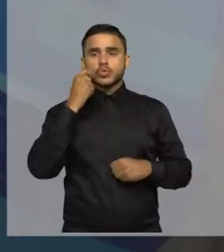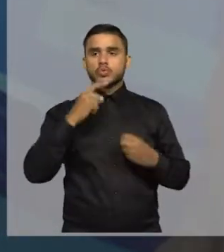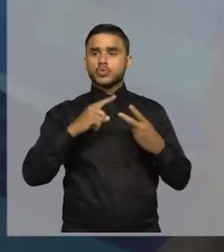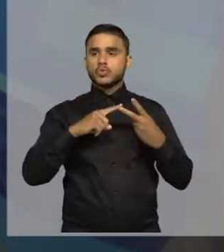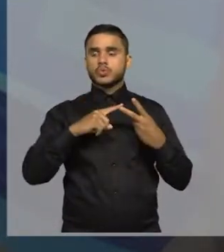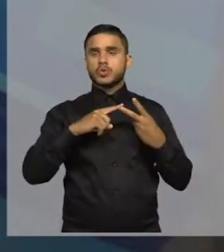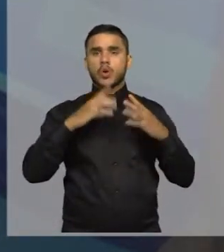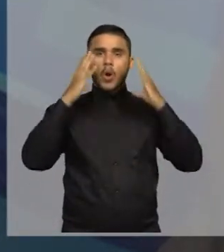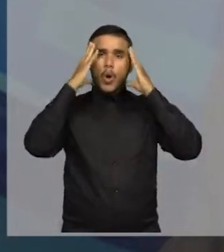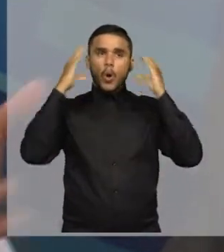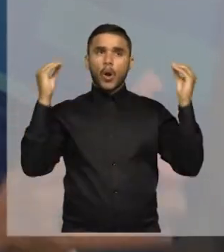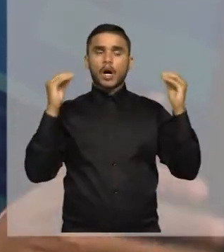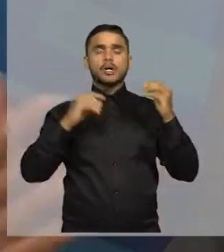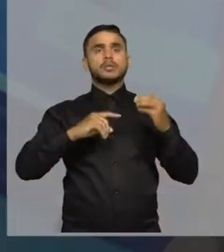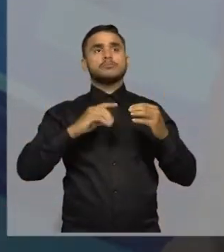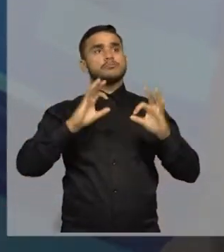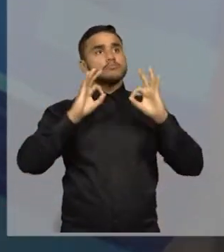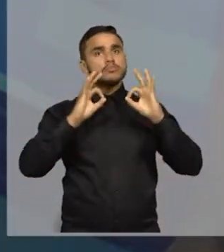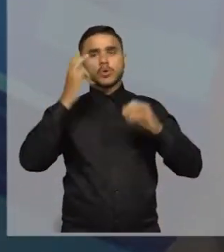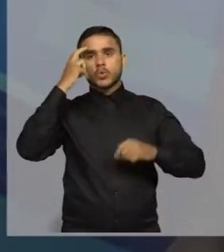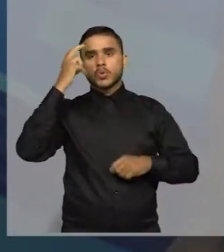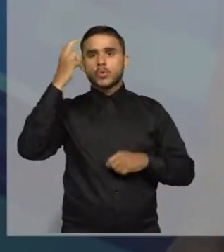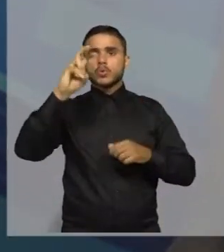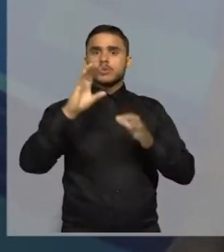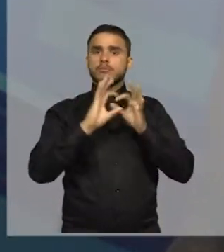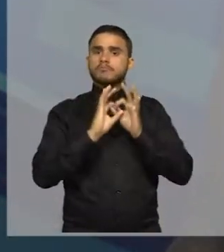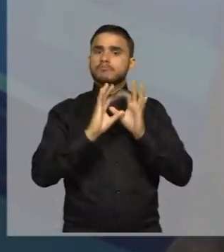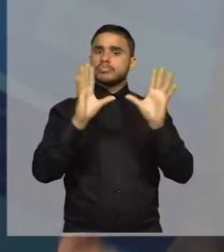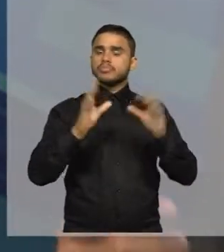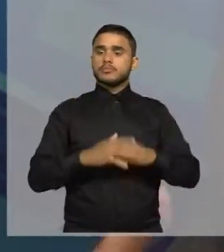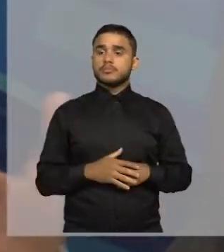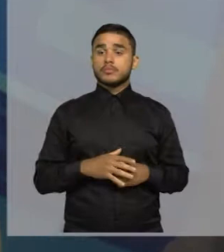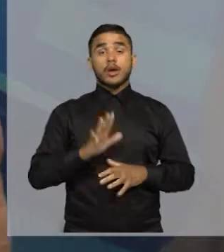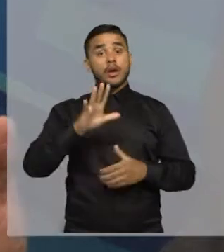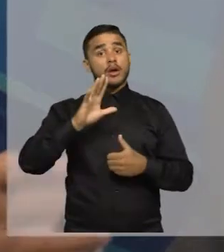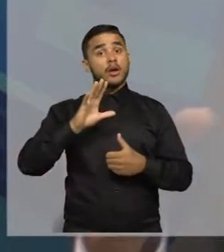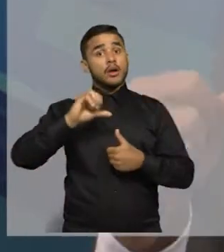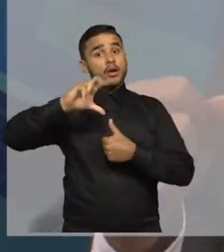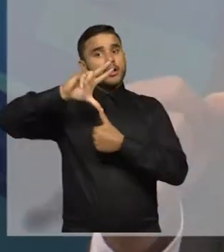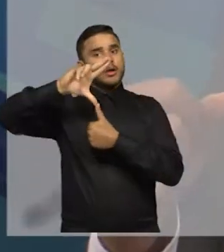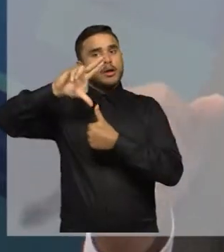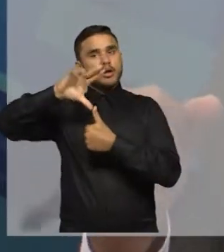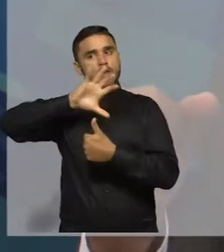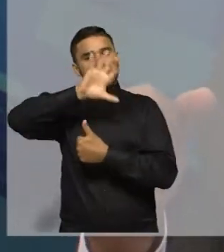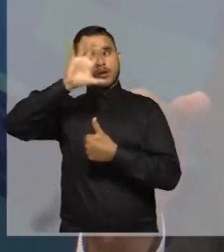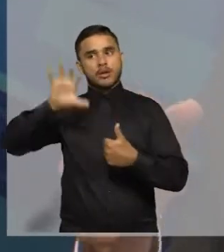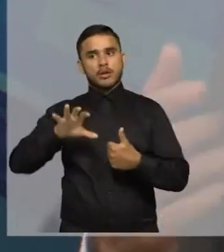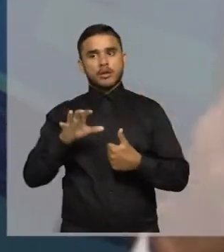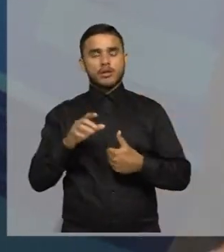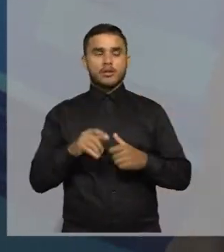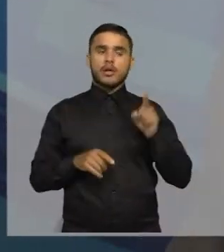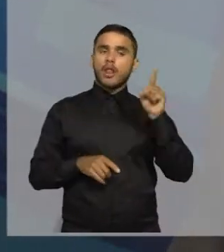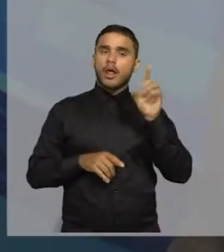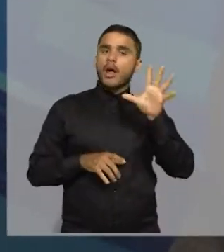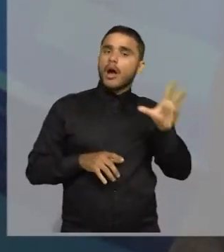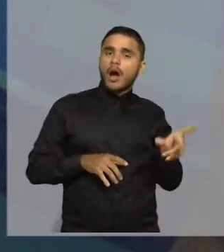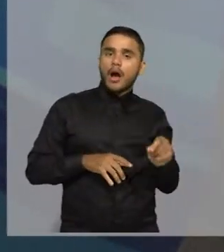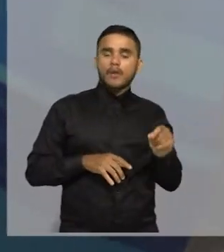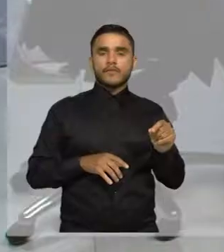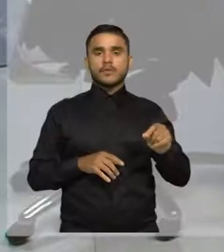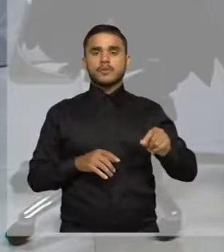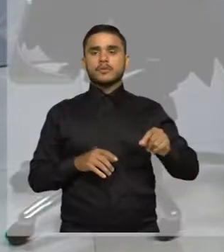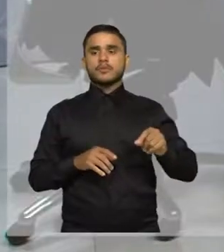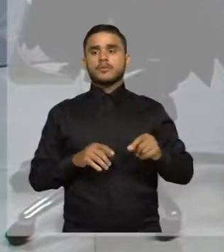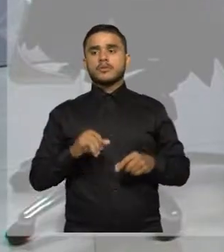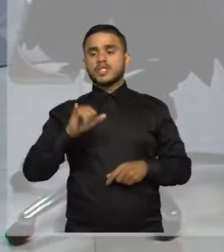na Suíça, na Holanda, que tem cultura democrática. Outra coisa é na América Latina. Outra coisa mais ainda na